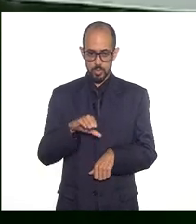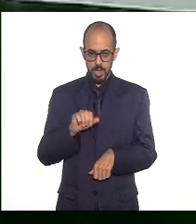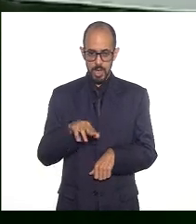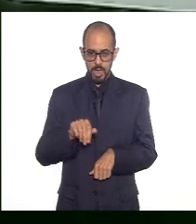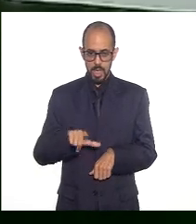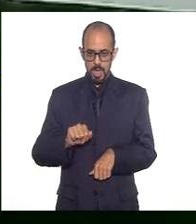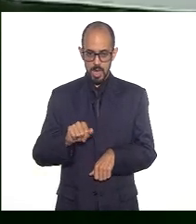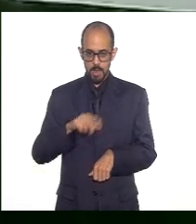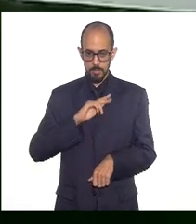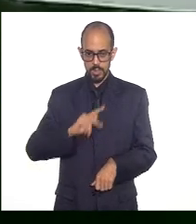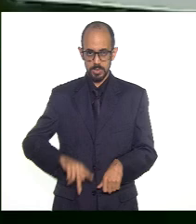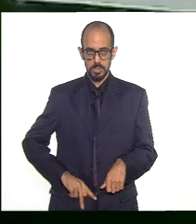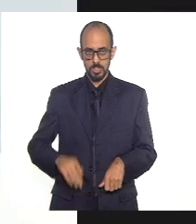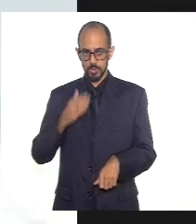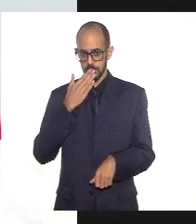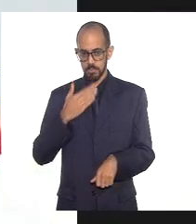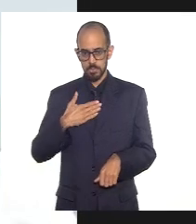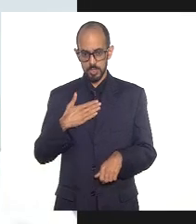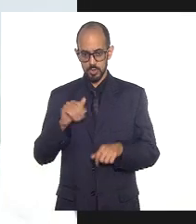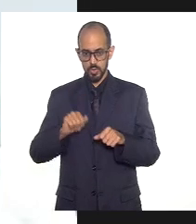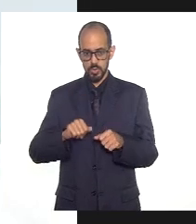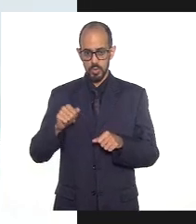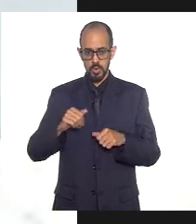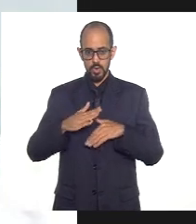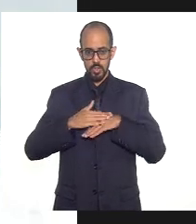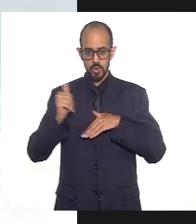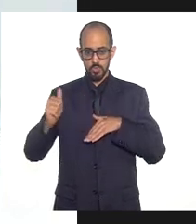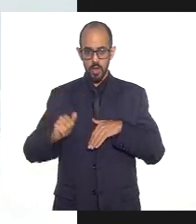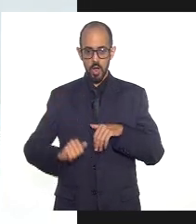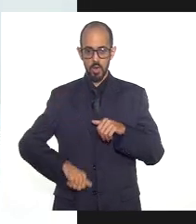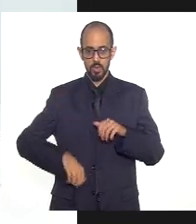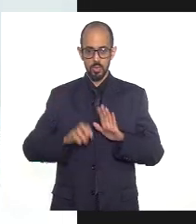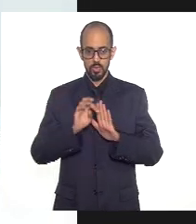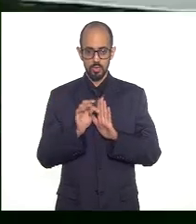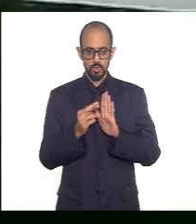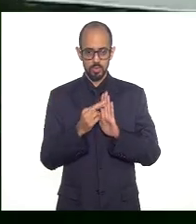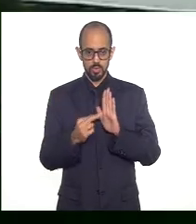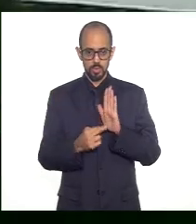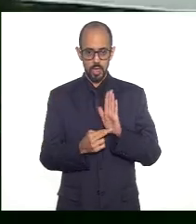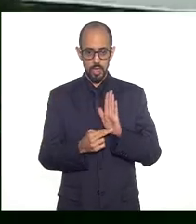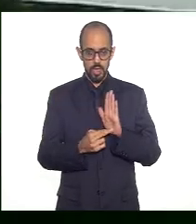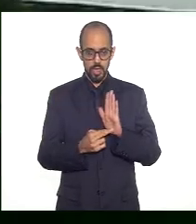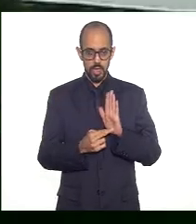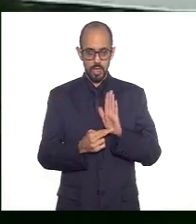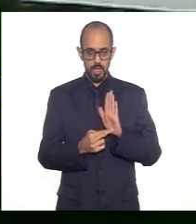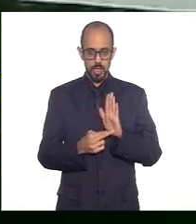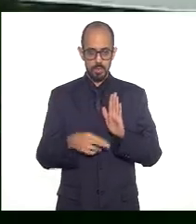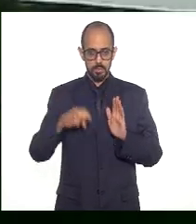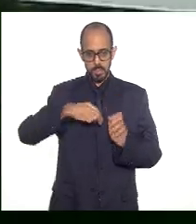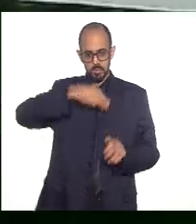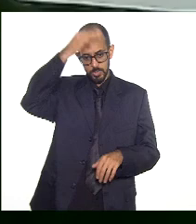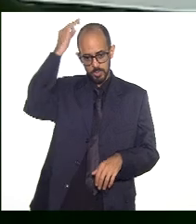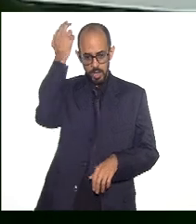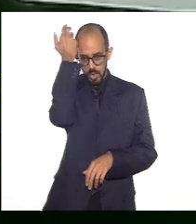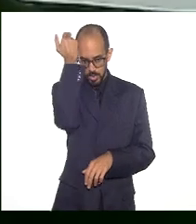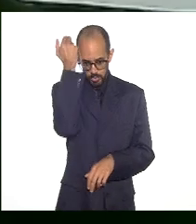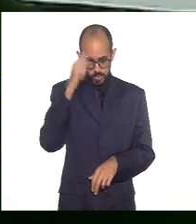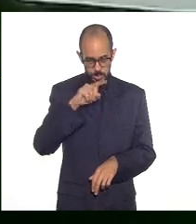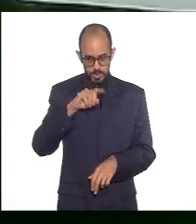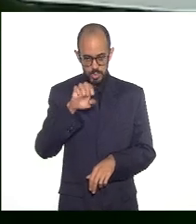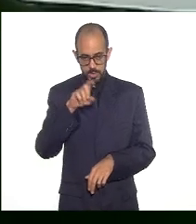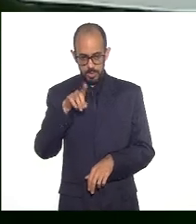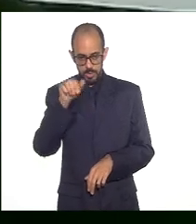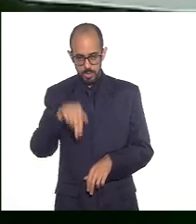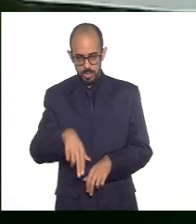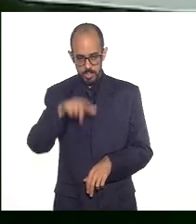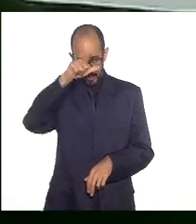Canella, presidente, me fez o seguinte pedido. Convoco nos termos regimentais, senhores deputados Márcio Pacheco, Anderson Moraes, Eliomar Coelho, Zeidan, Luiz Paulo,